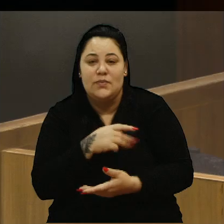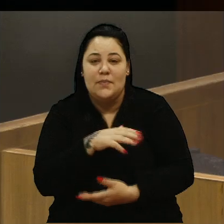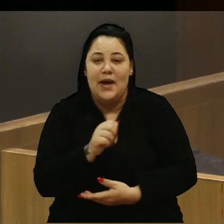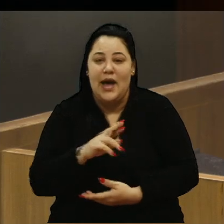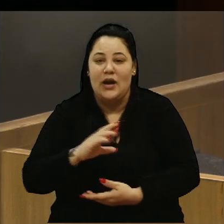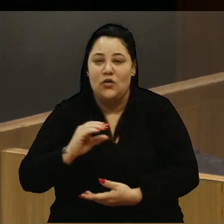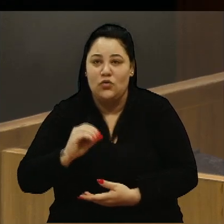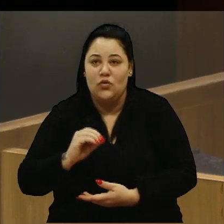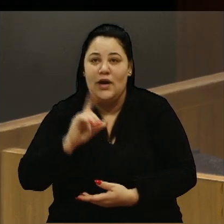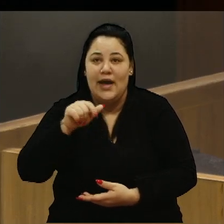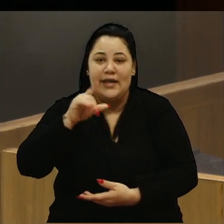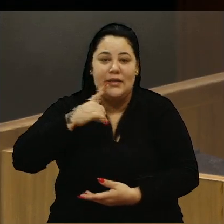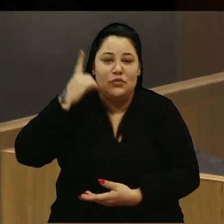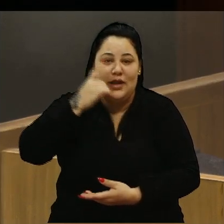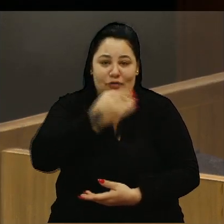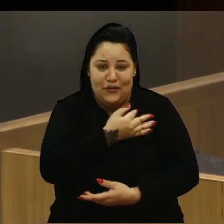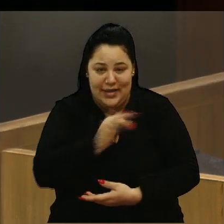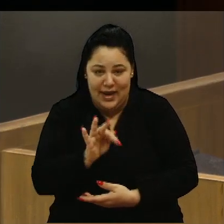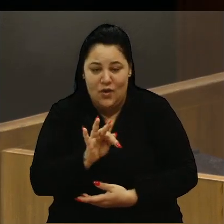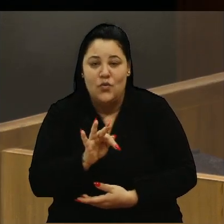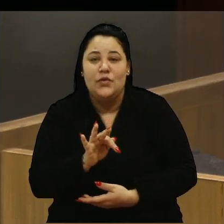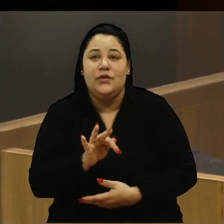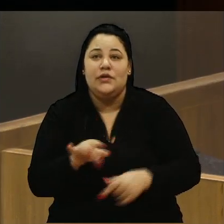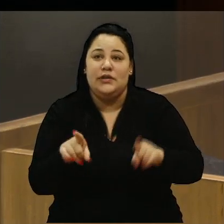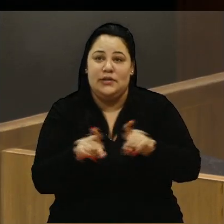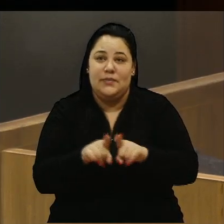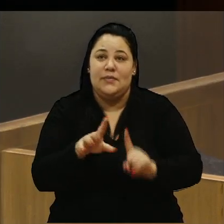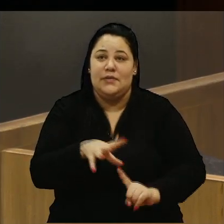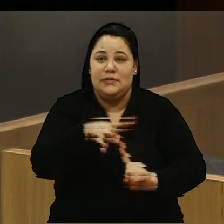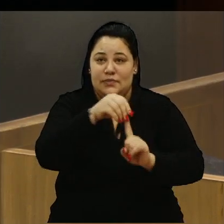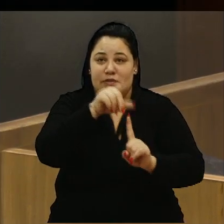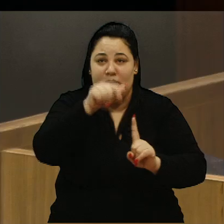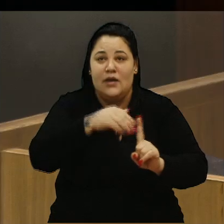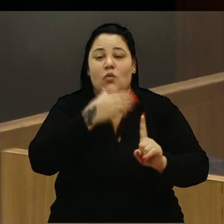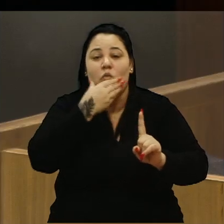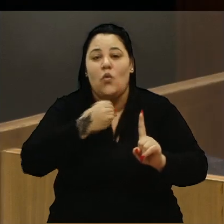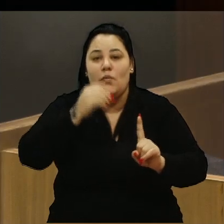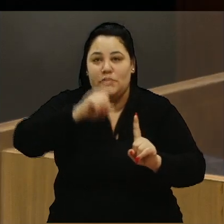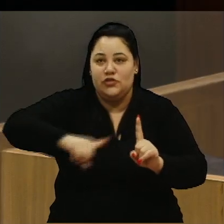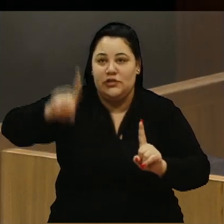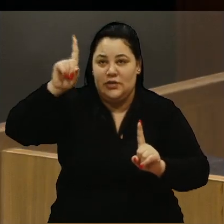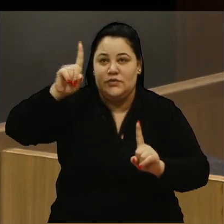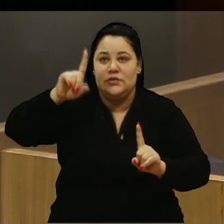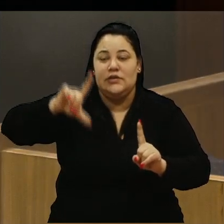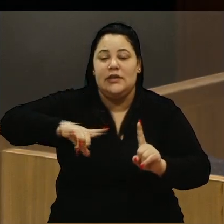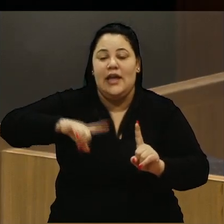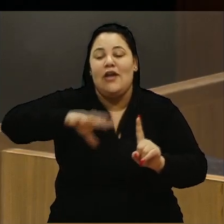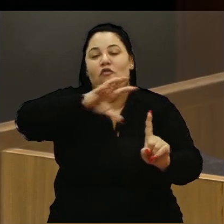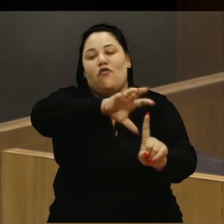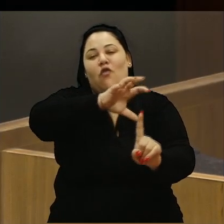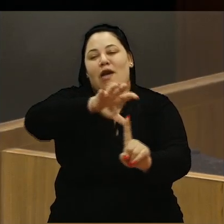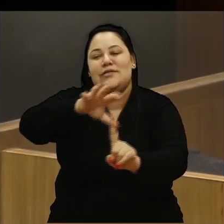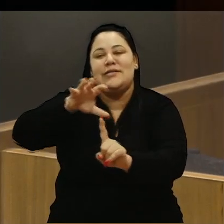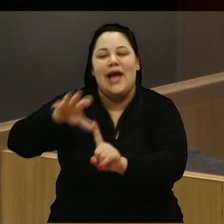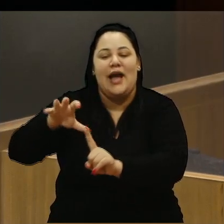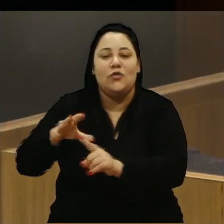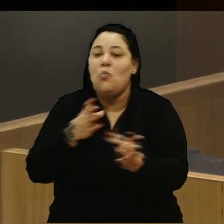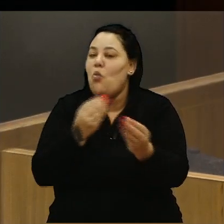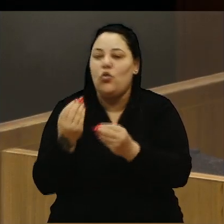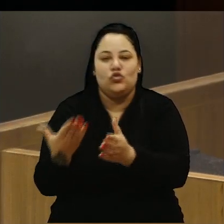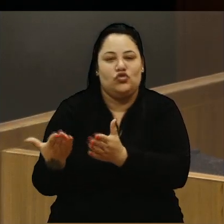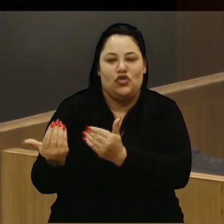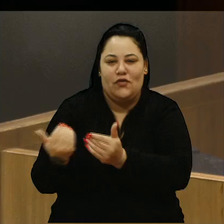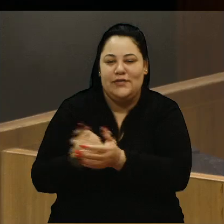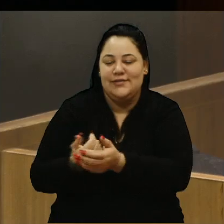que é deputado federal e, acima de tudo, é um homem de Deus que tem influenciado uma geração de jovens. Eu